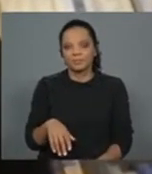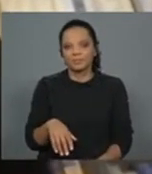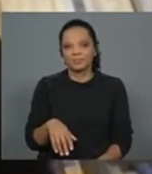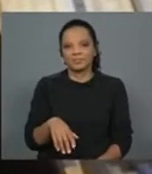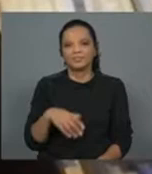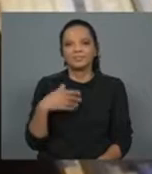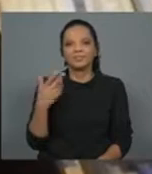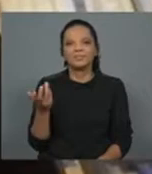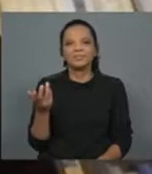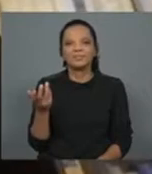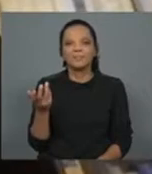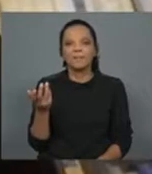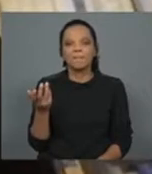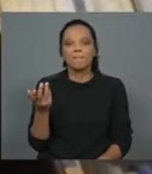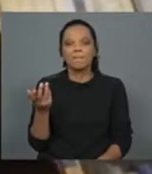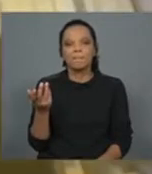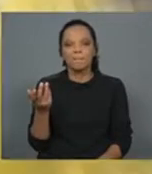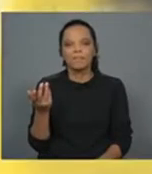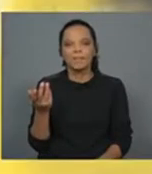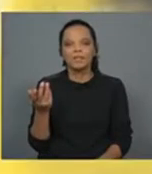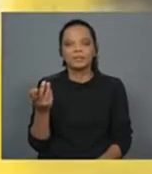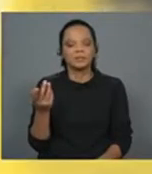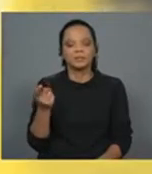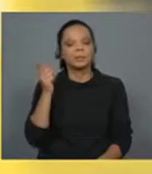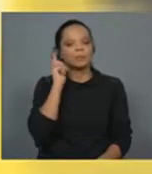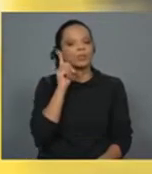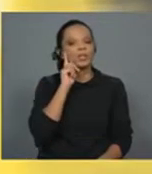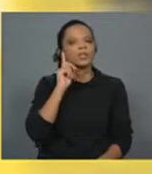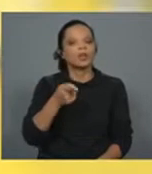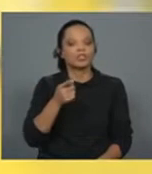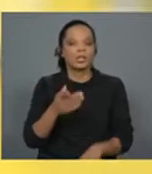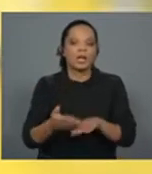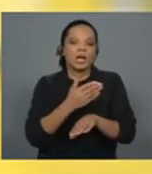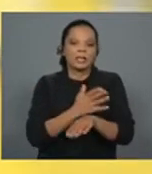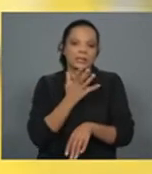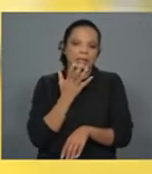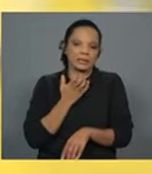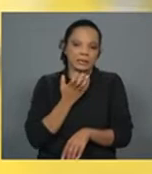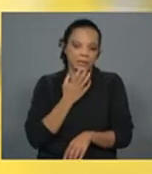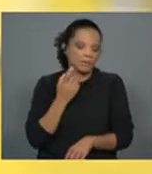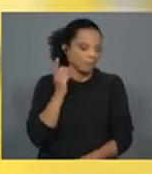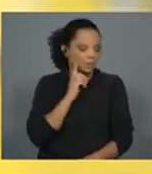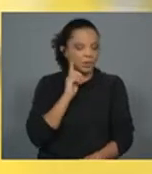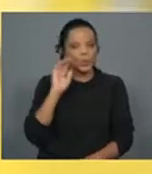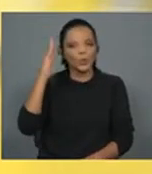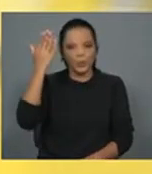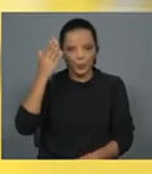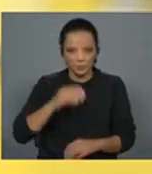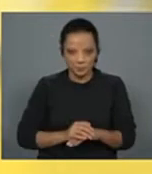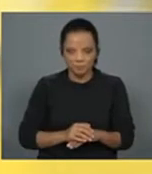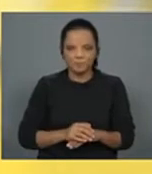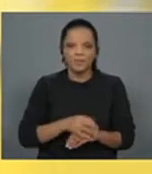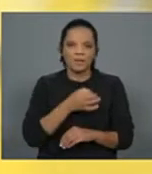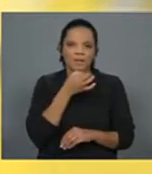Por isso que o que é muito importante é a prevenção. Nós falamos da